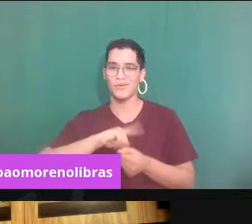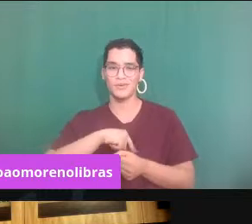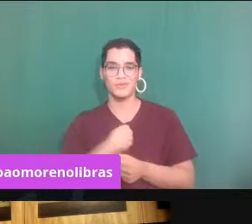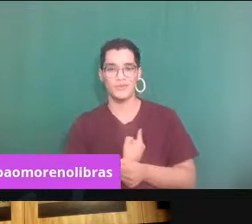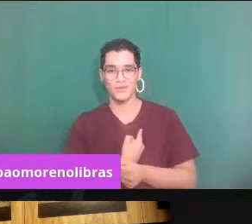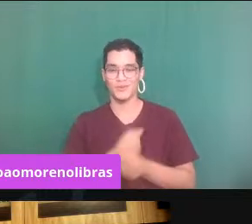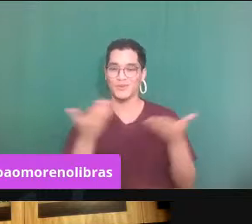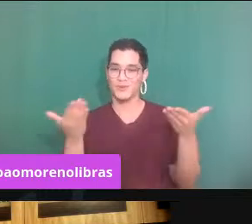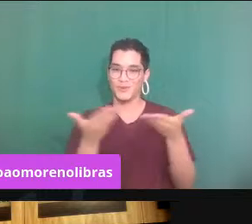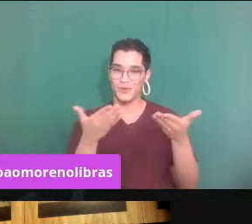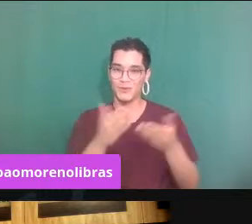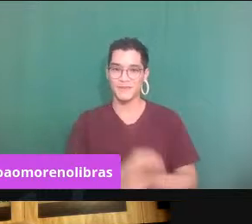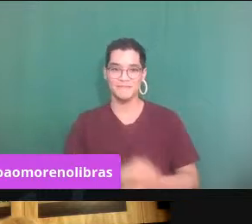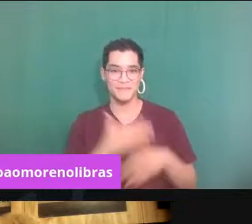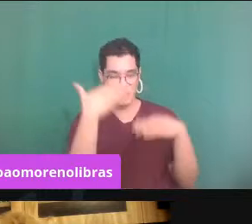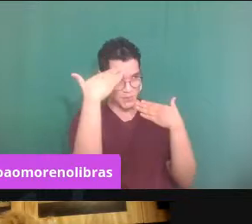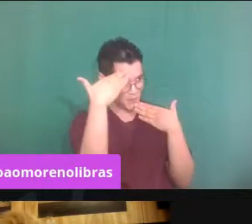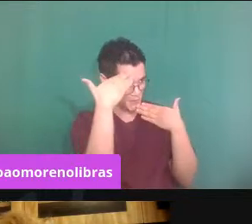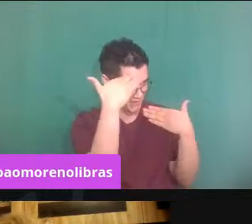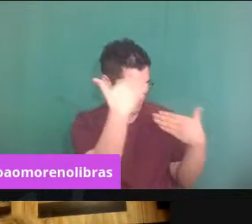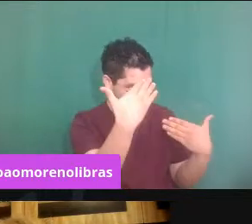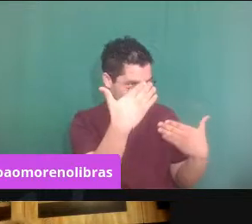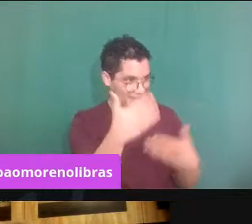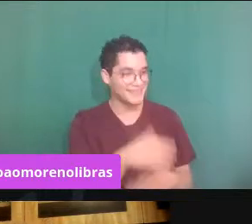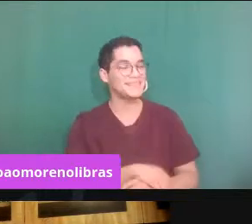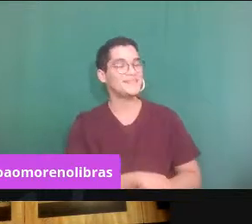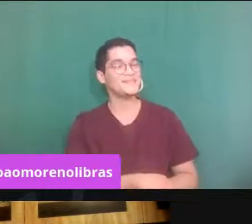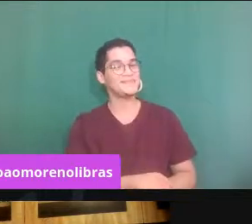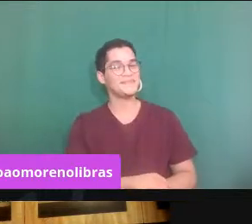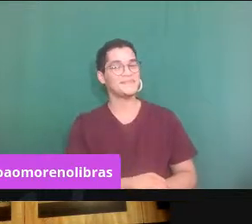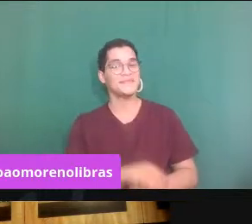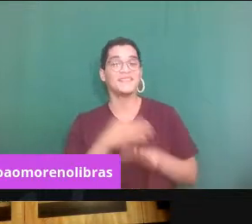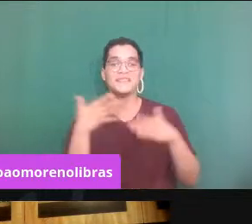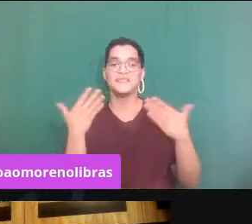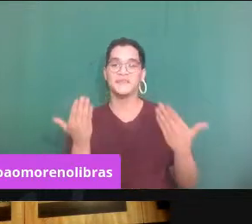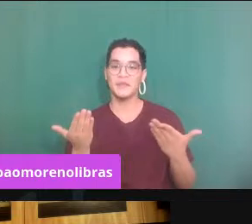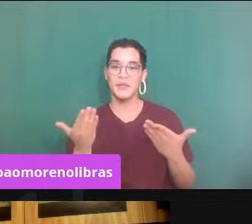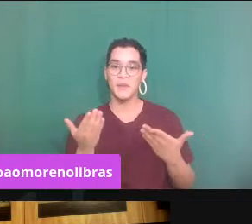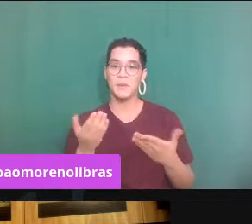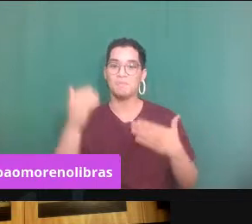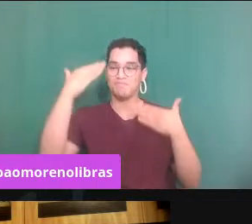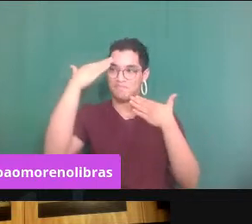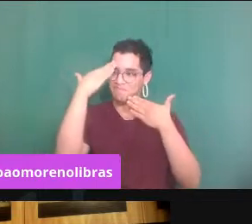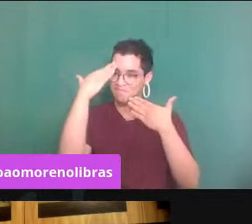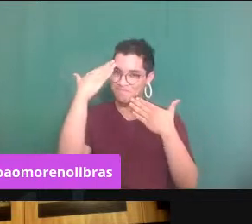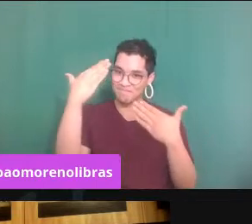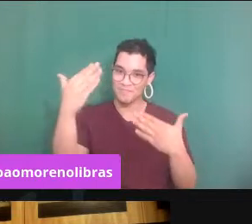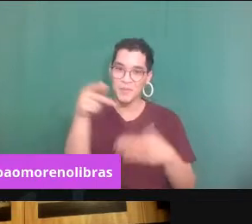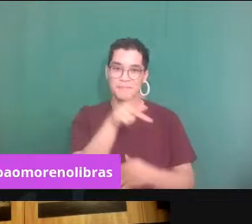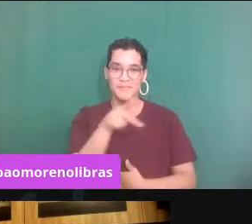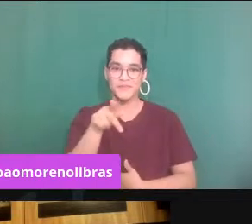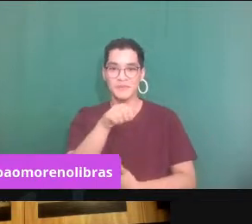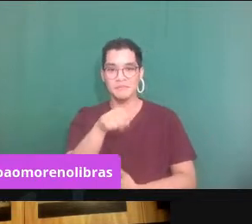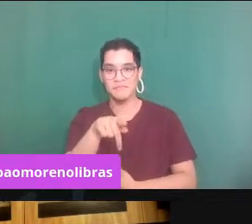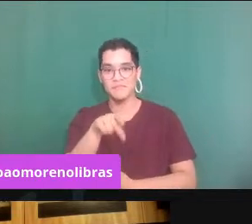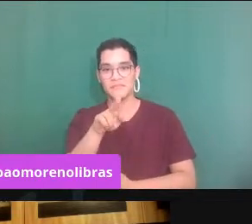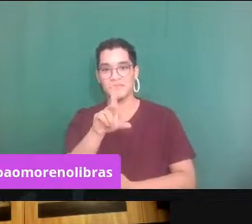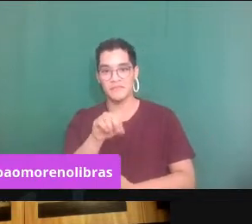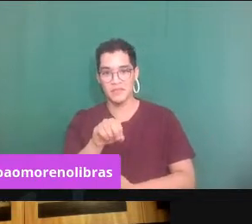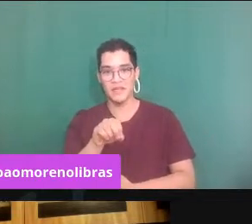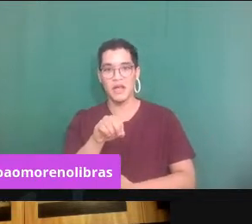Obrigada. Obrigada. Bom, muito obrigada, professor Paulo,